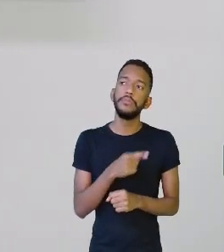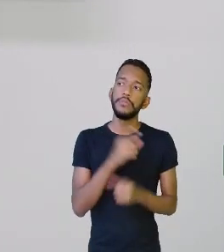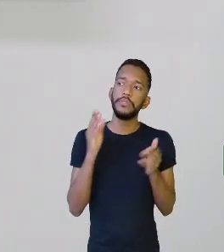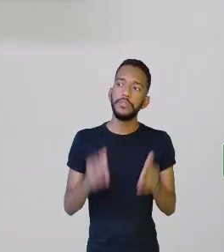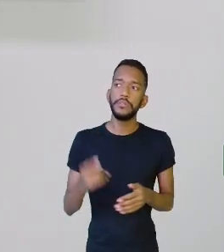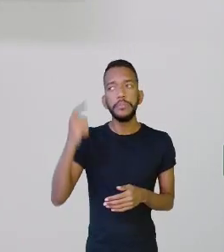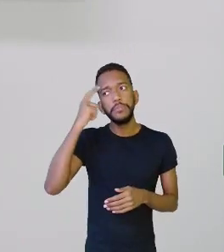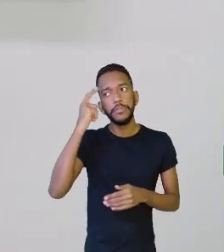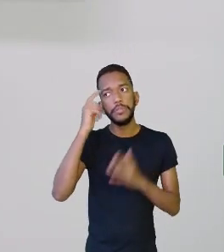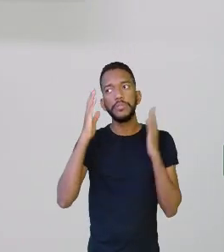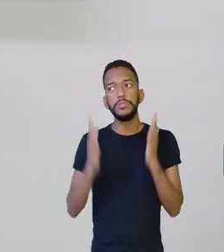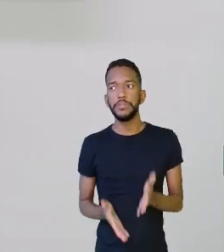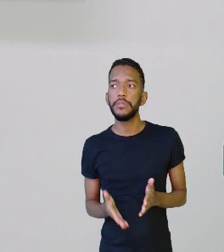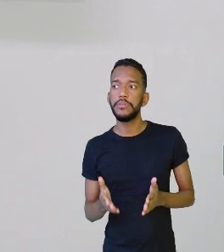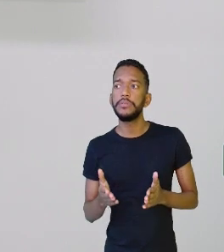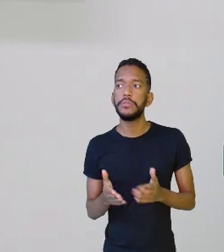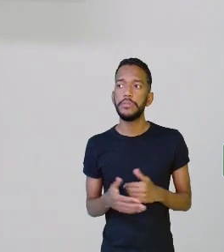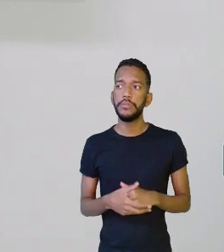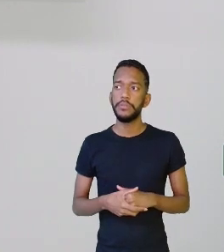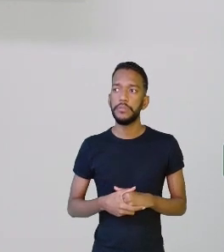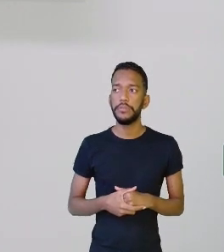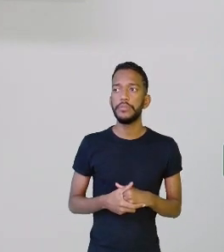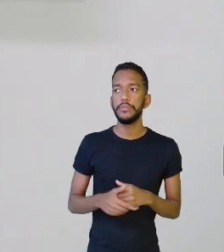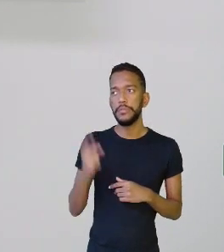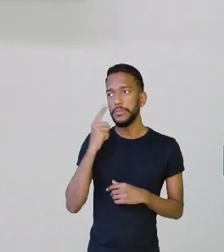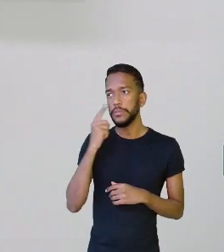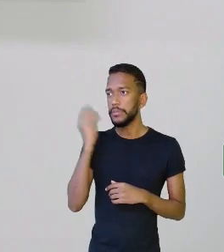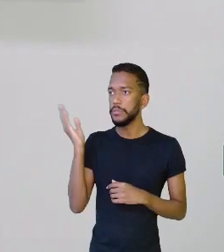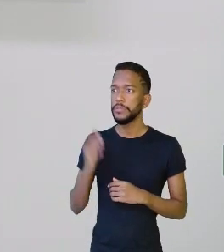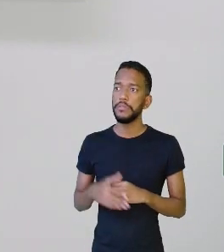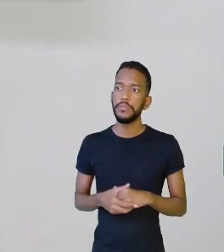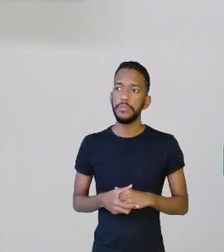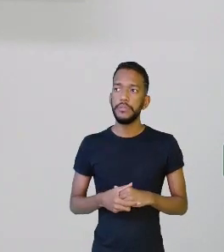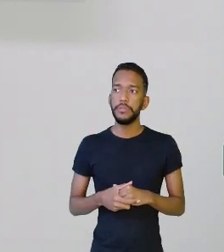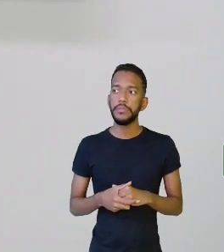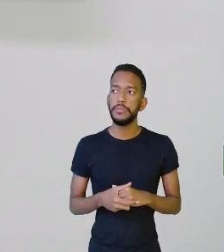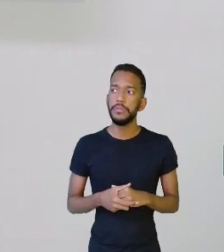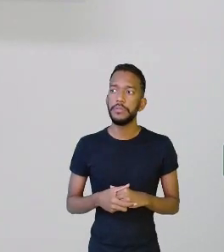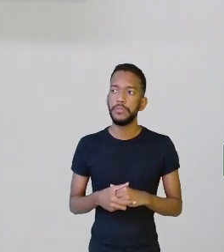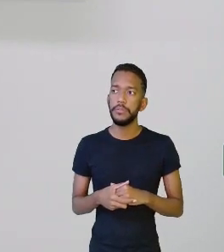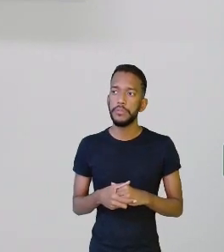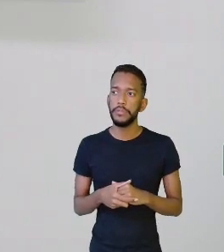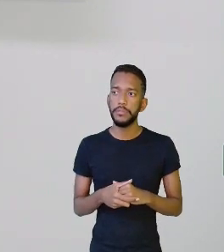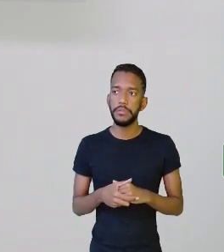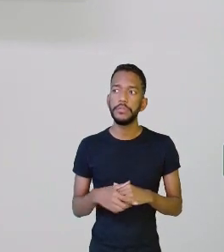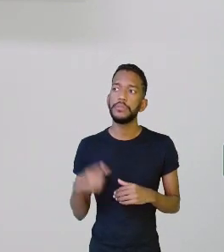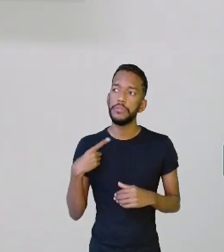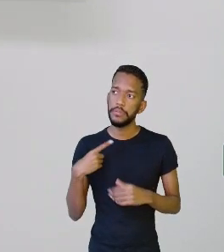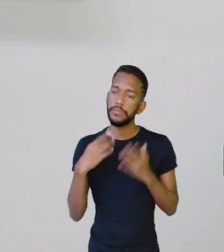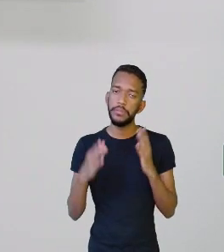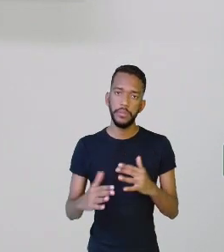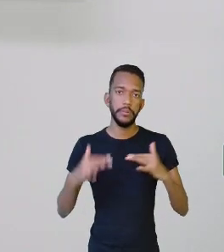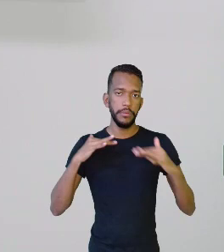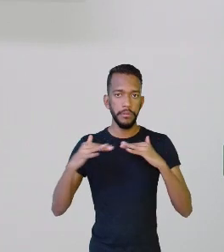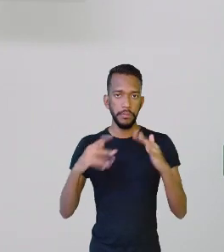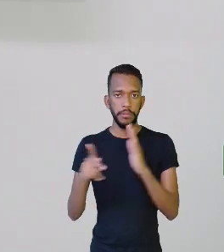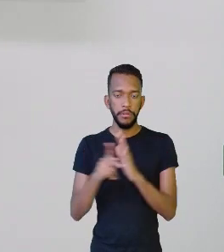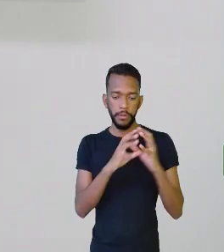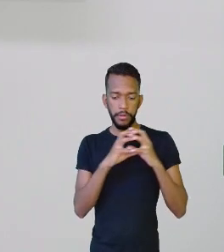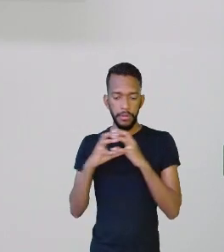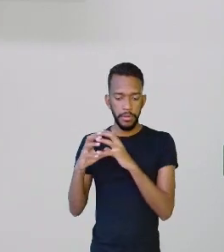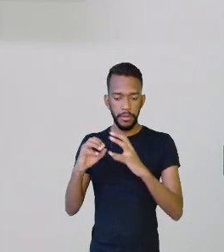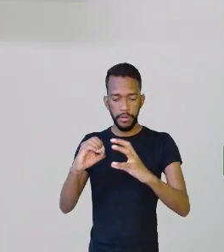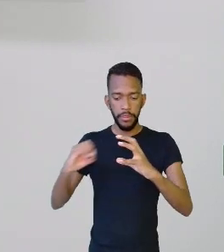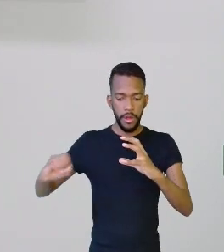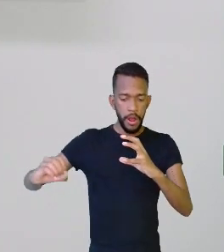para pensar que estações são essas? Então vamos lá. As estações do ano são definidas através do movimento de translação, eu